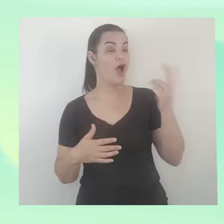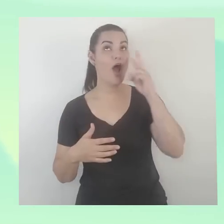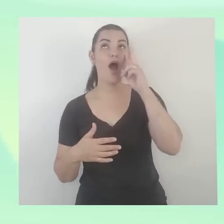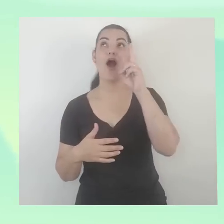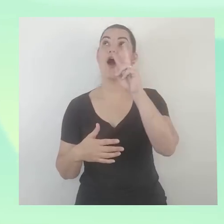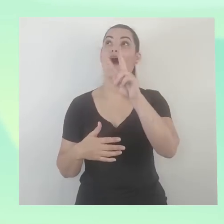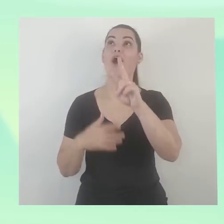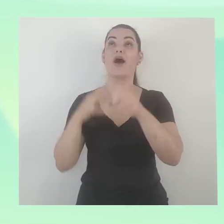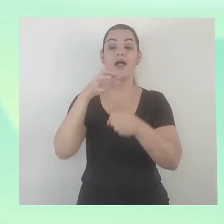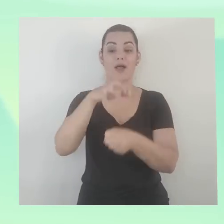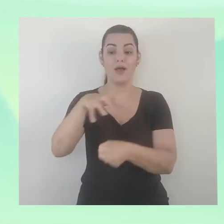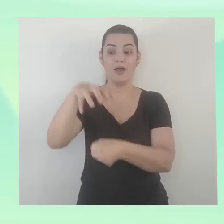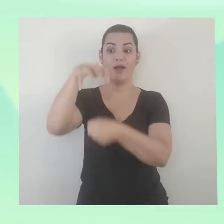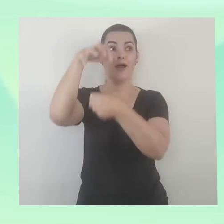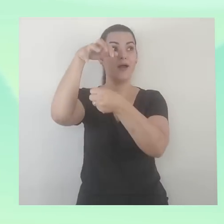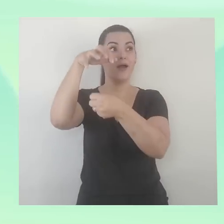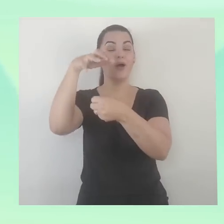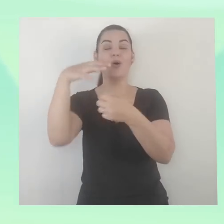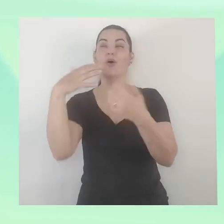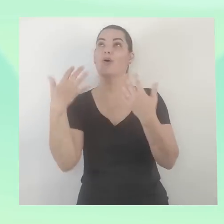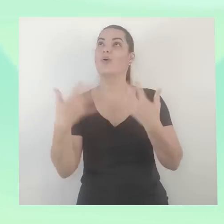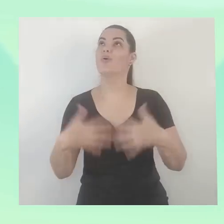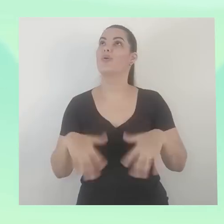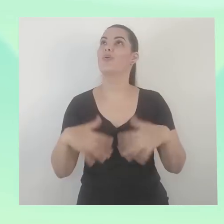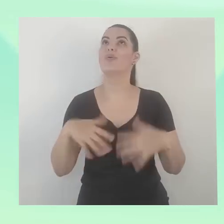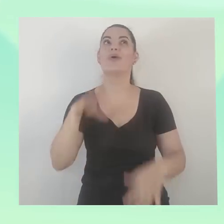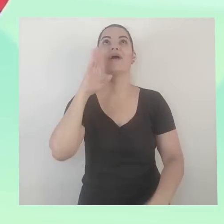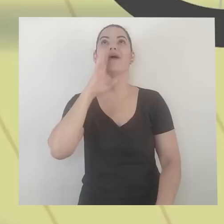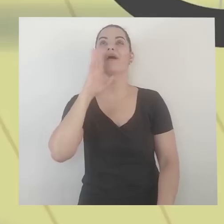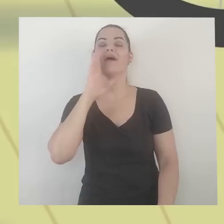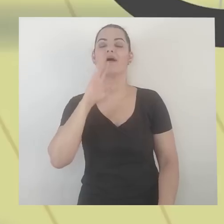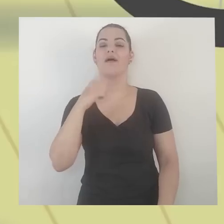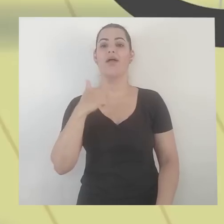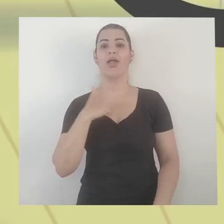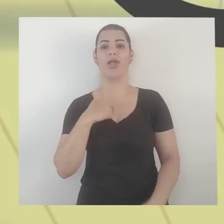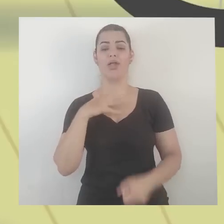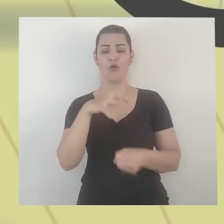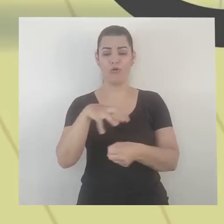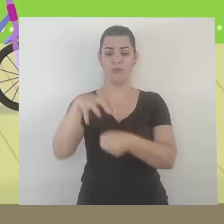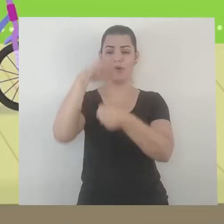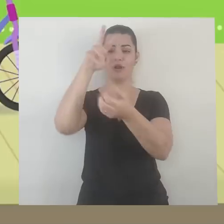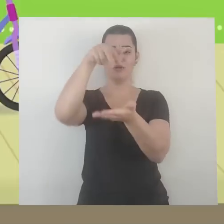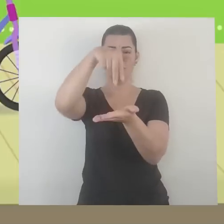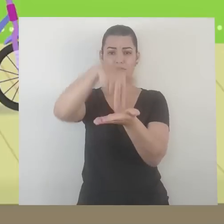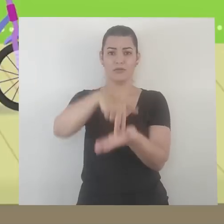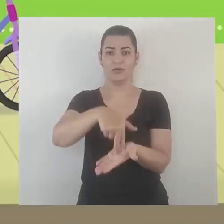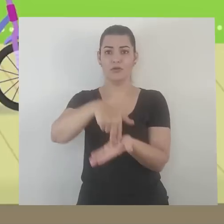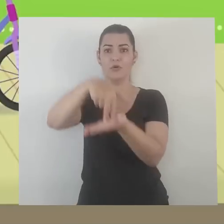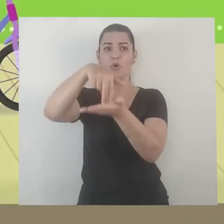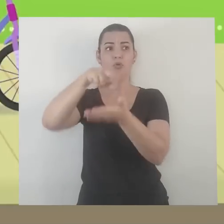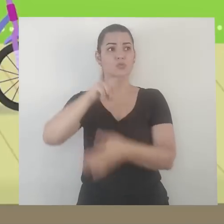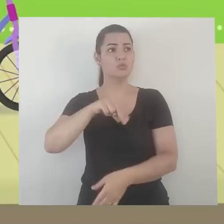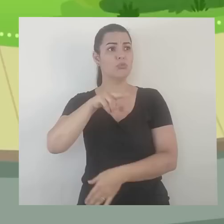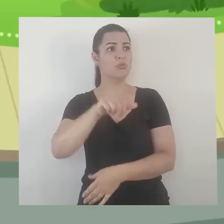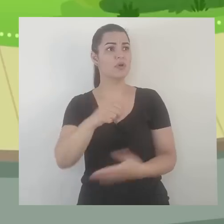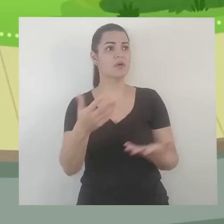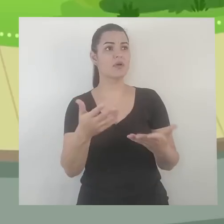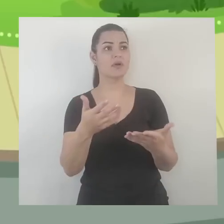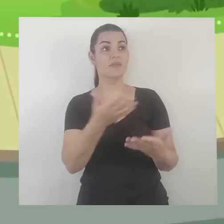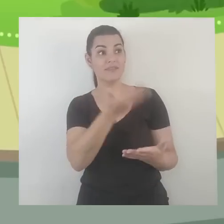Olha, um balão! Que demais! Eu nunca andei de balão. Vamos